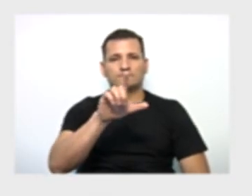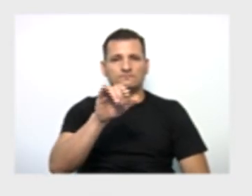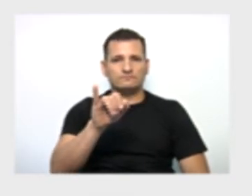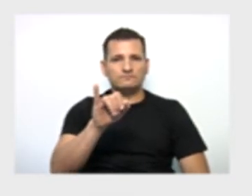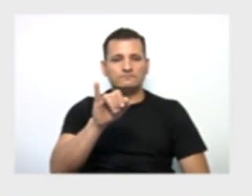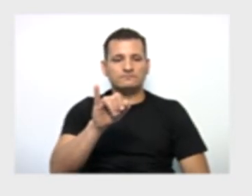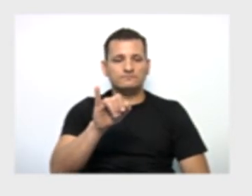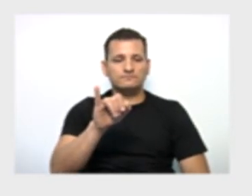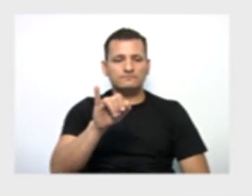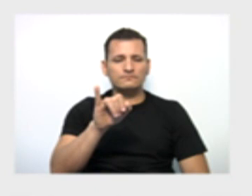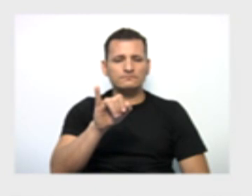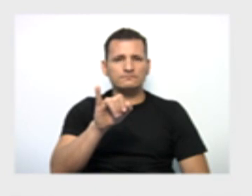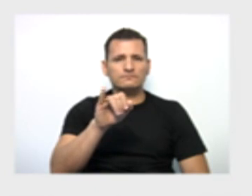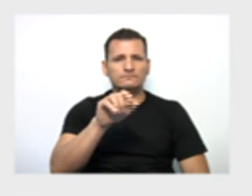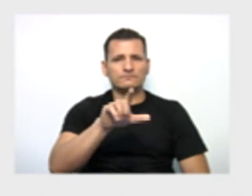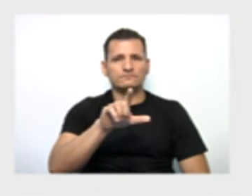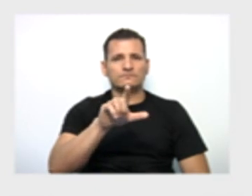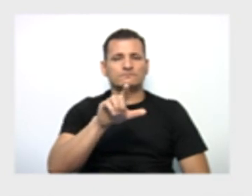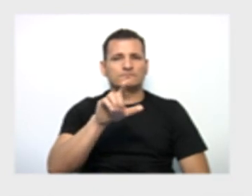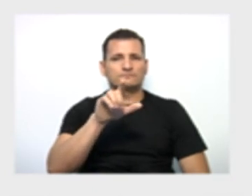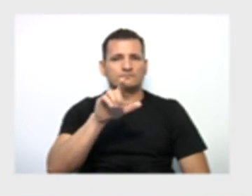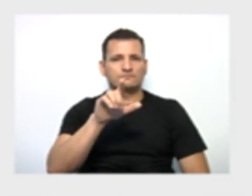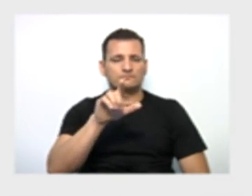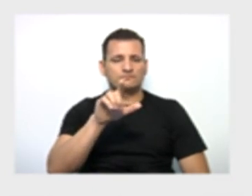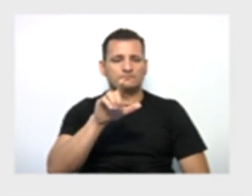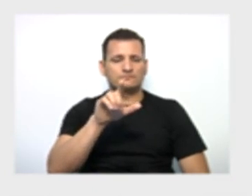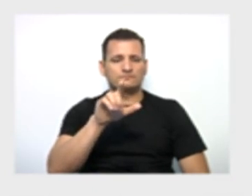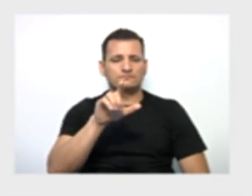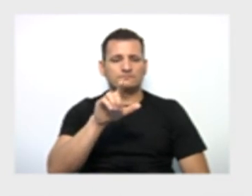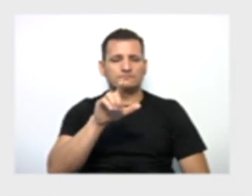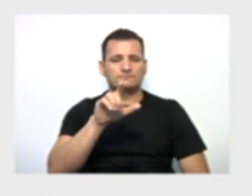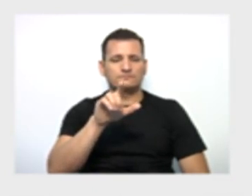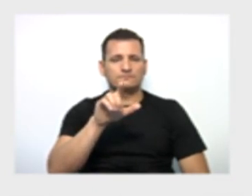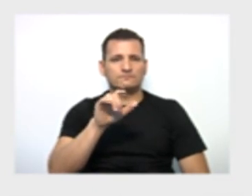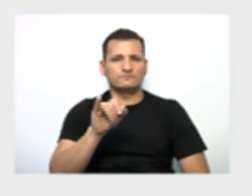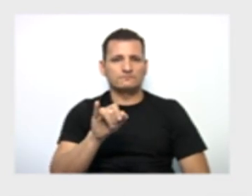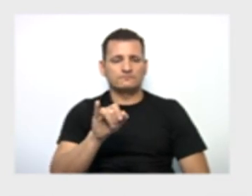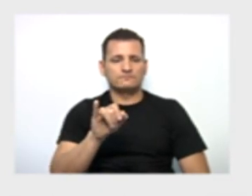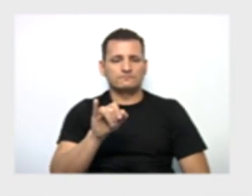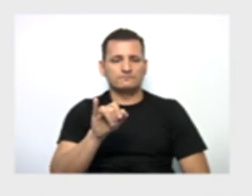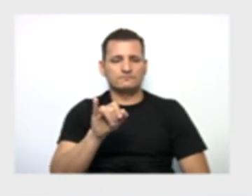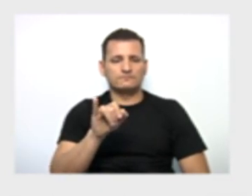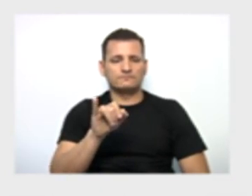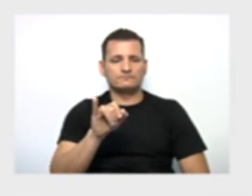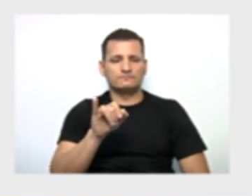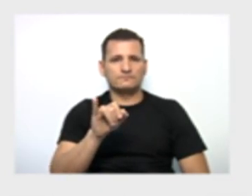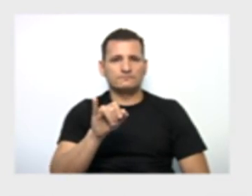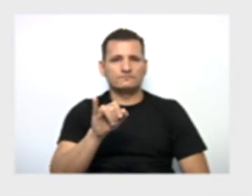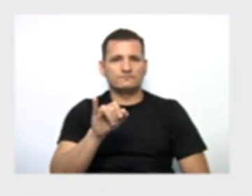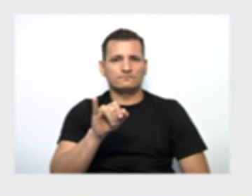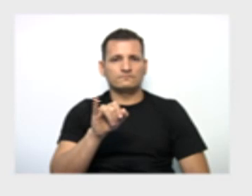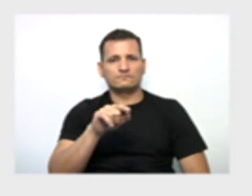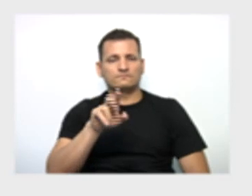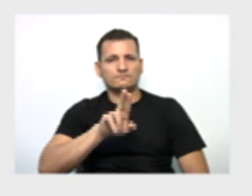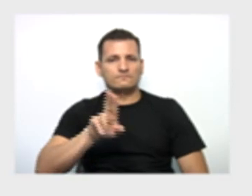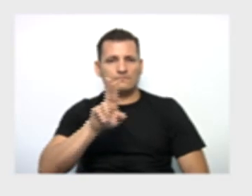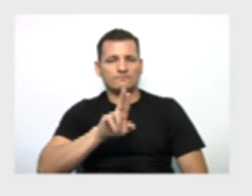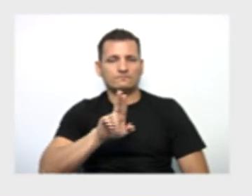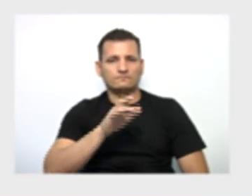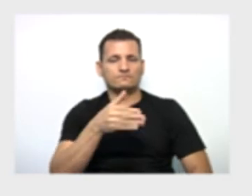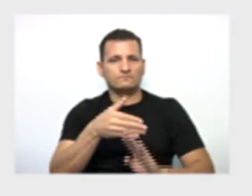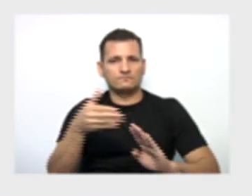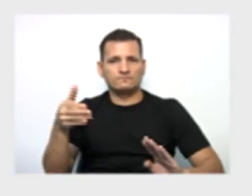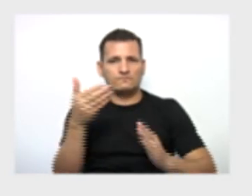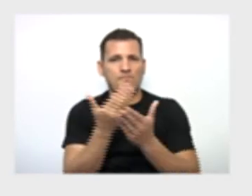página web, navegar e tag com as palavras-chave que nós mais utilizamos aqui durante a aula,